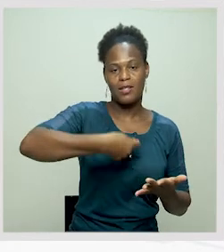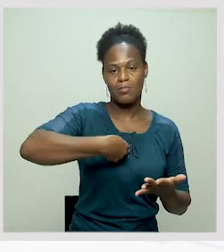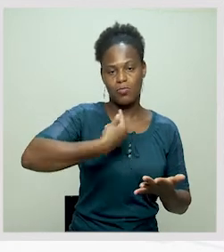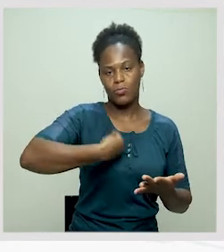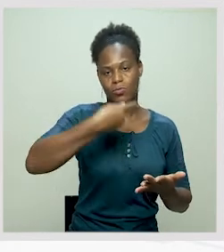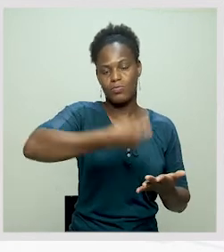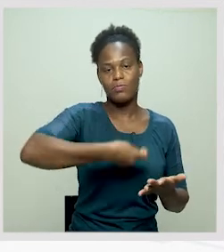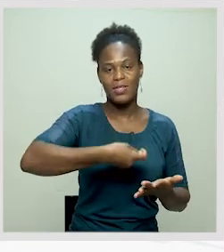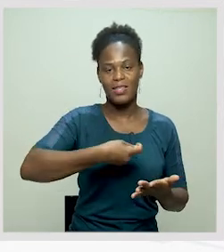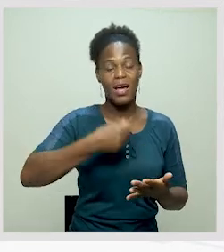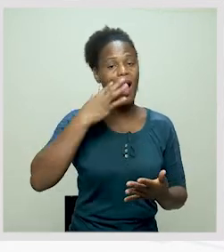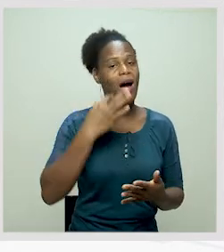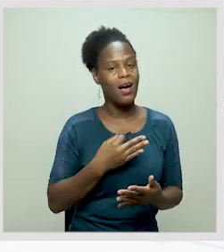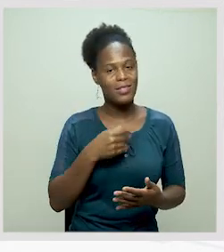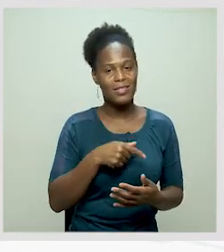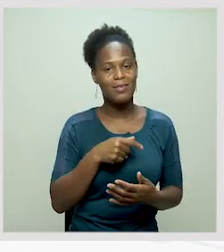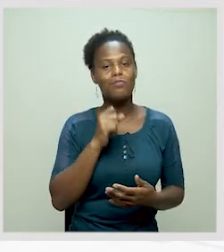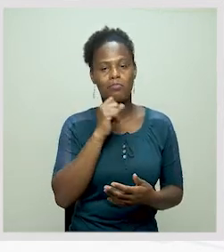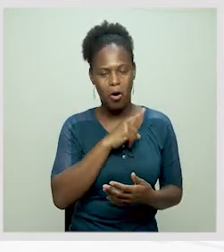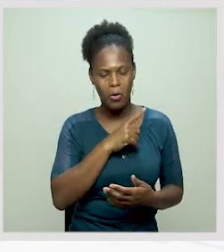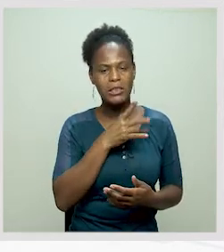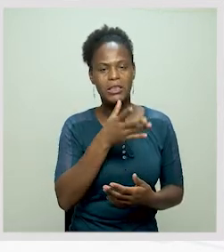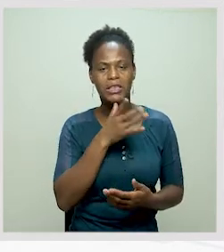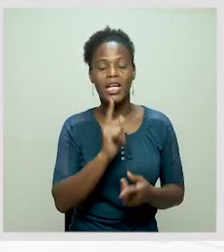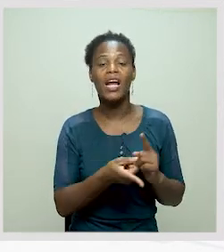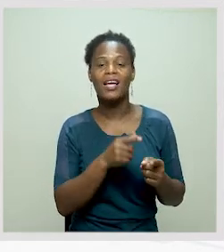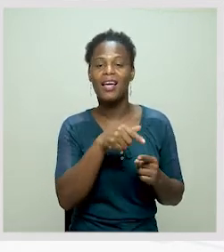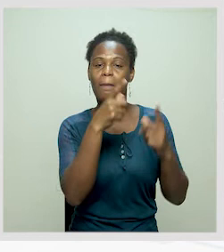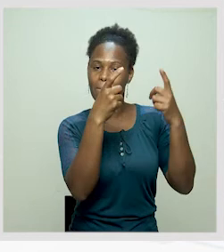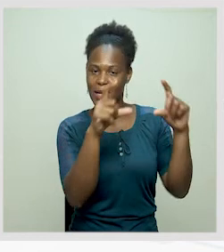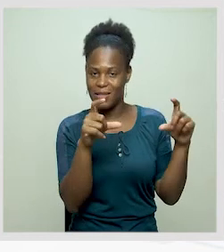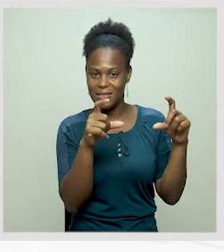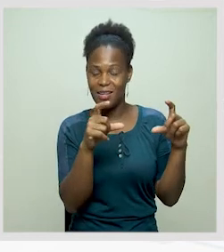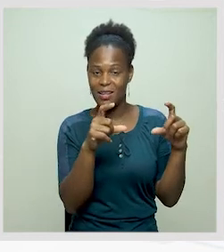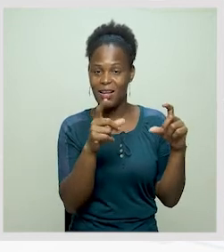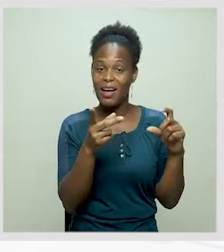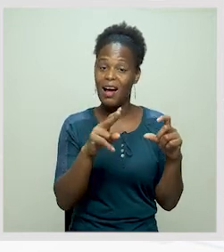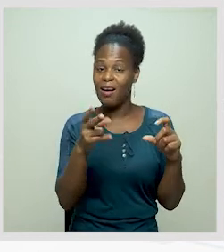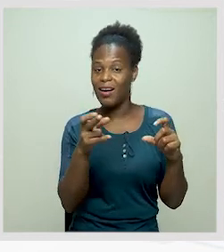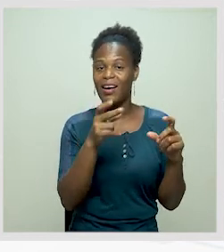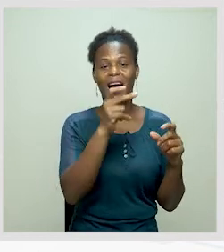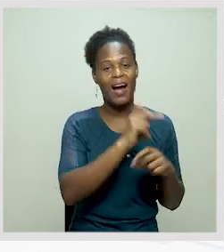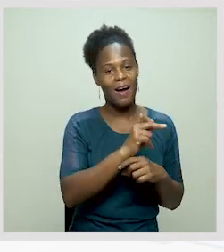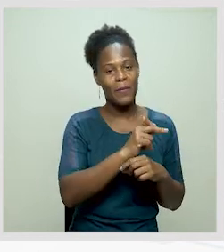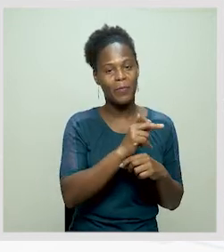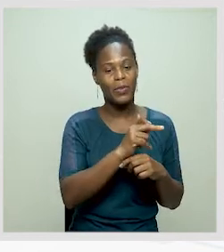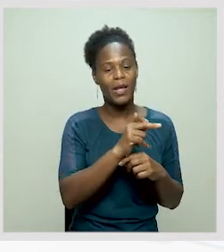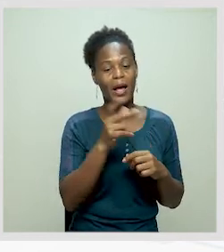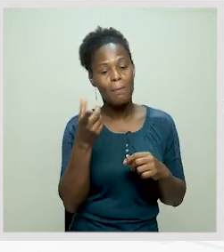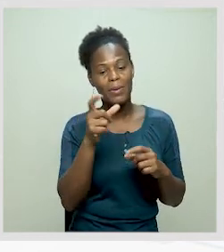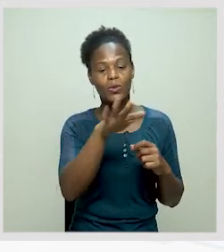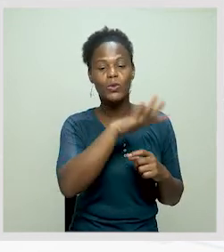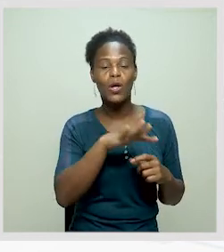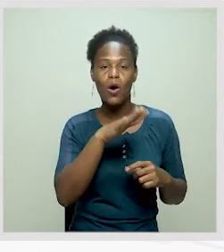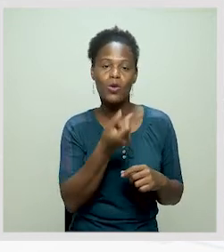autofinanciamento. Assim sendo, pode afirmar-se que esta empresa, alternativa A,